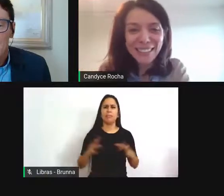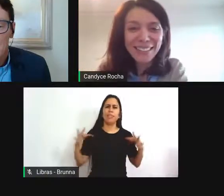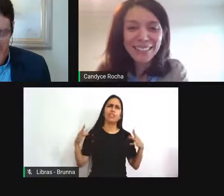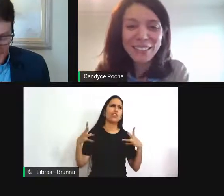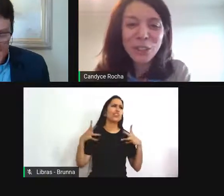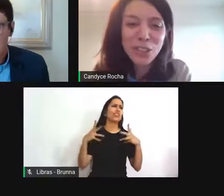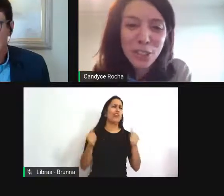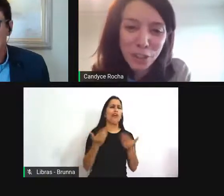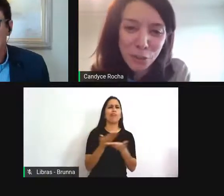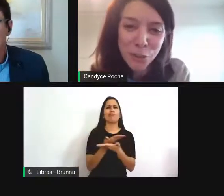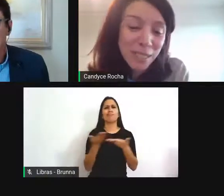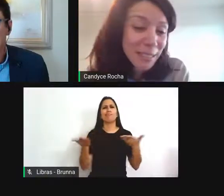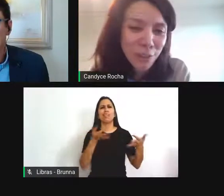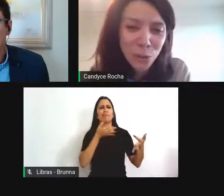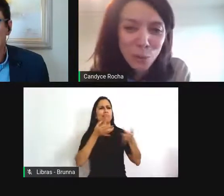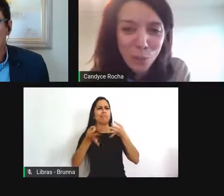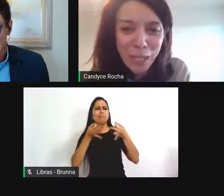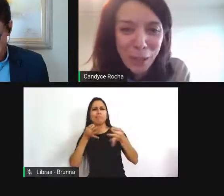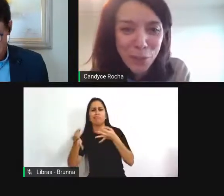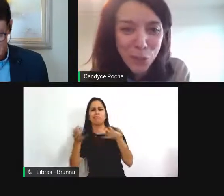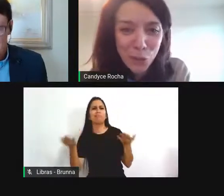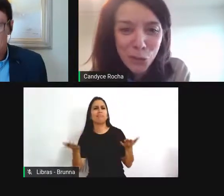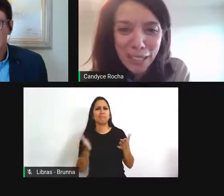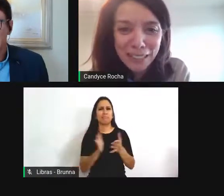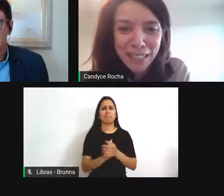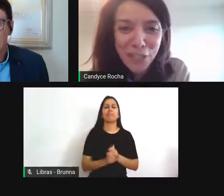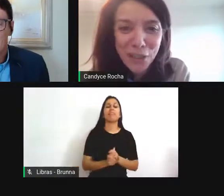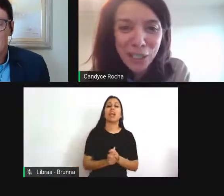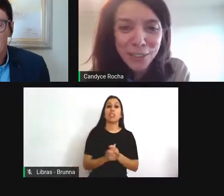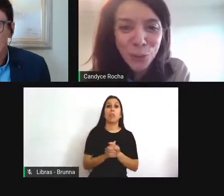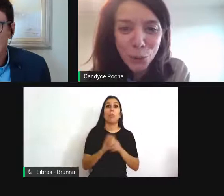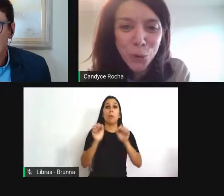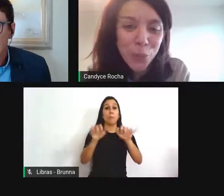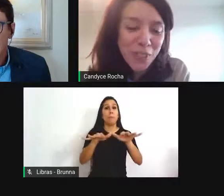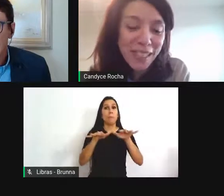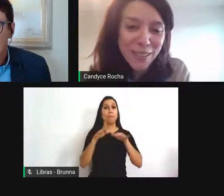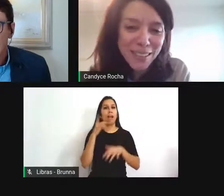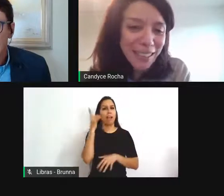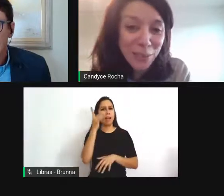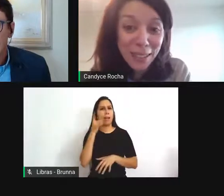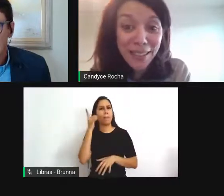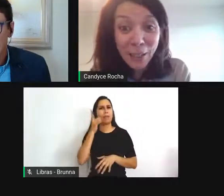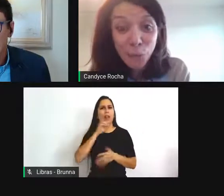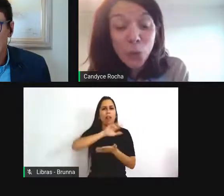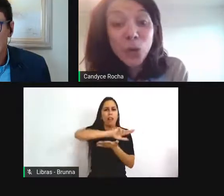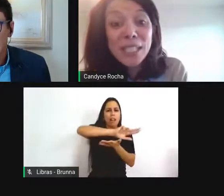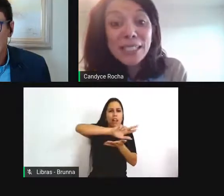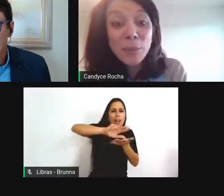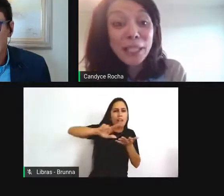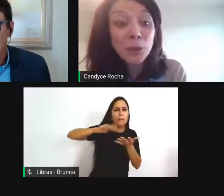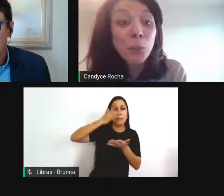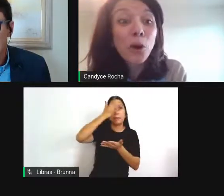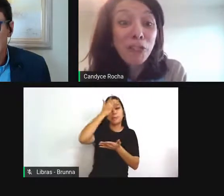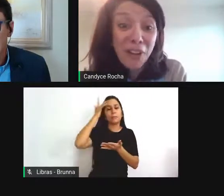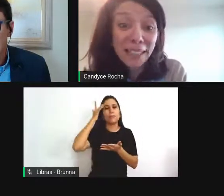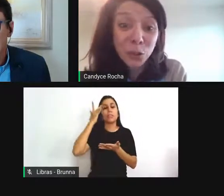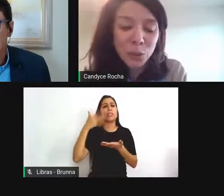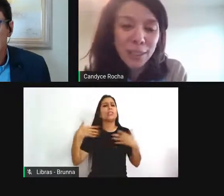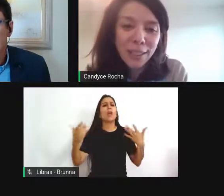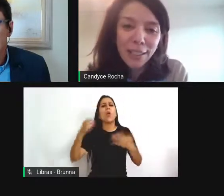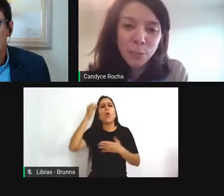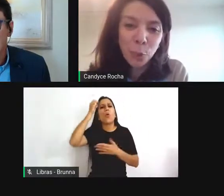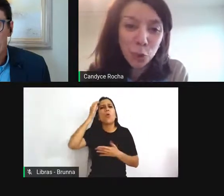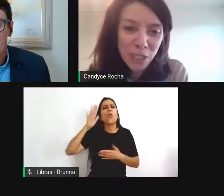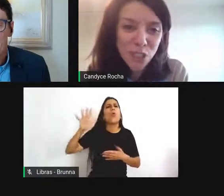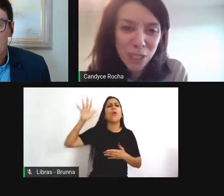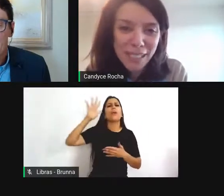balances, e o legislativo brasileiro como um parlamento sofisticado e na vanguarda de muitos processos. Então, por conhecimento e por